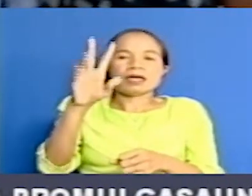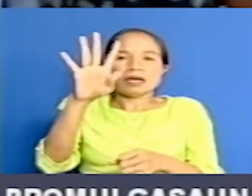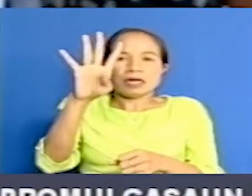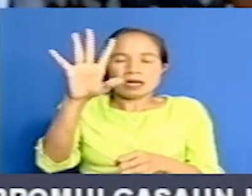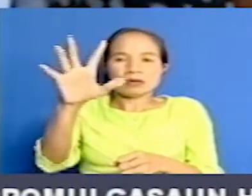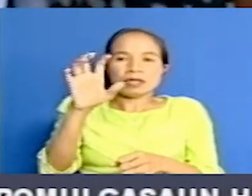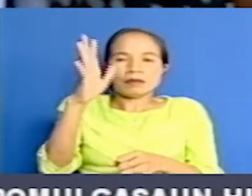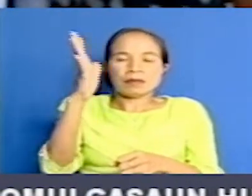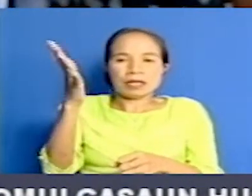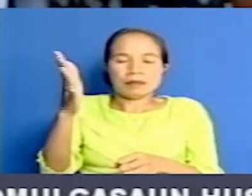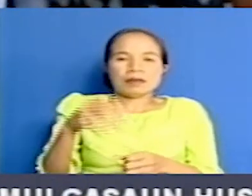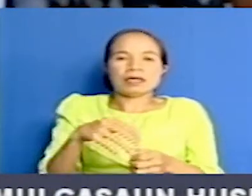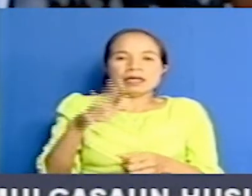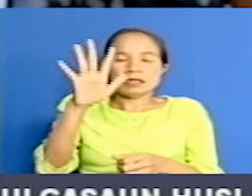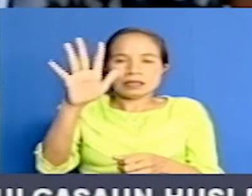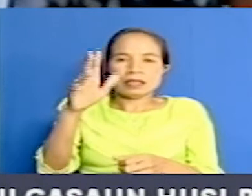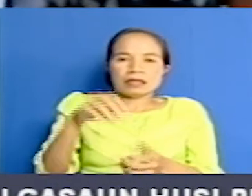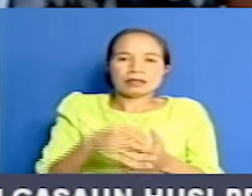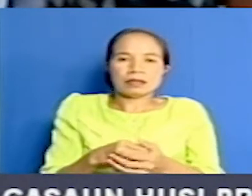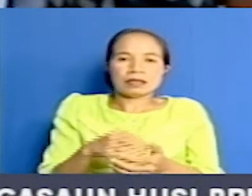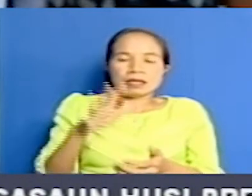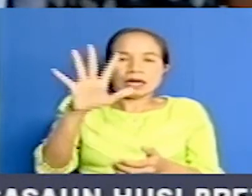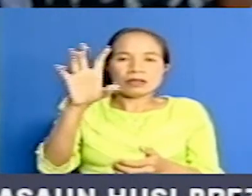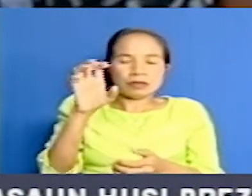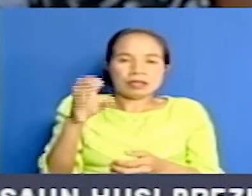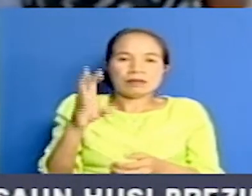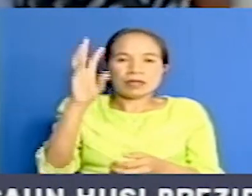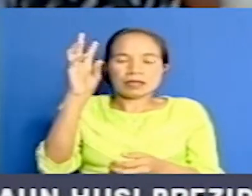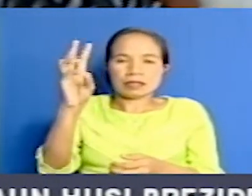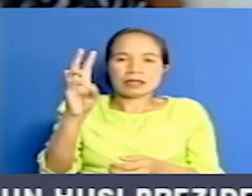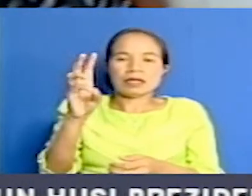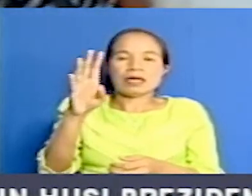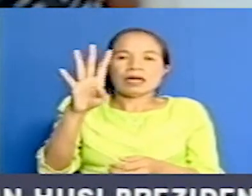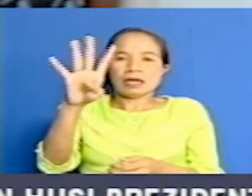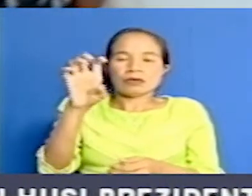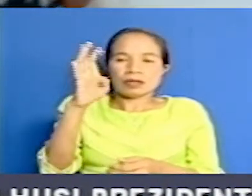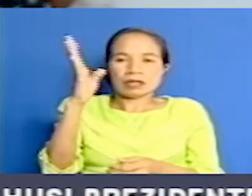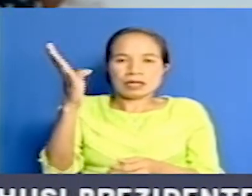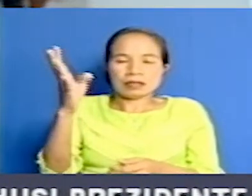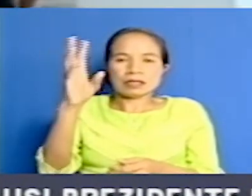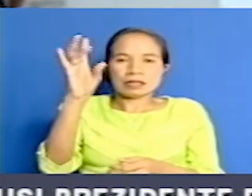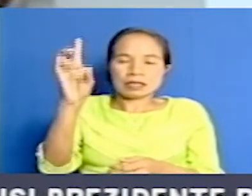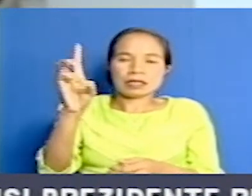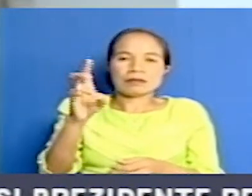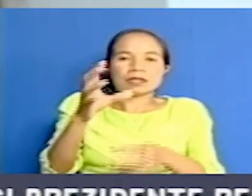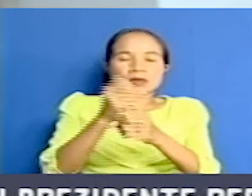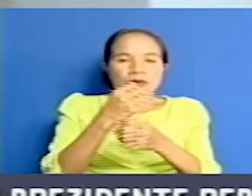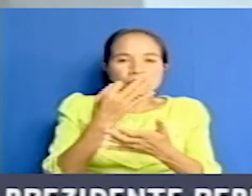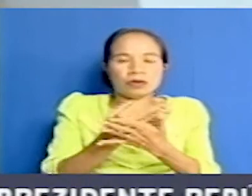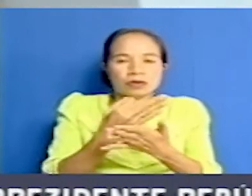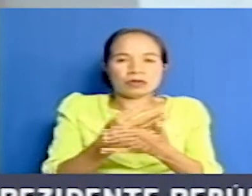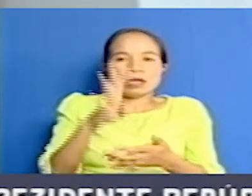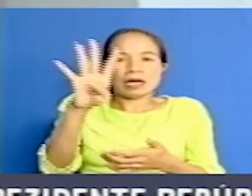nulo, quinta atus lima, sexto Atus Hat Lima Nulo, no sétimo lugar Simo Osan Dólar